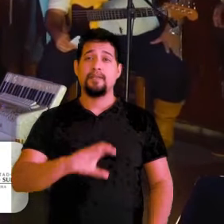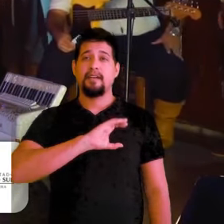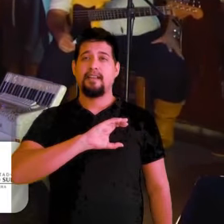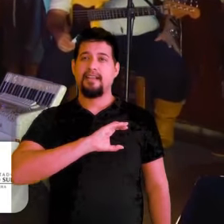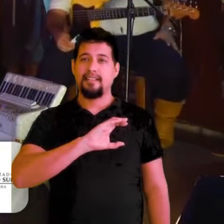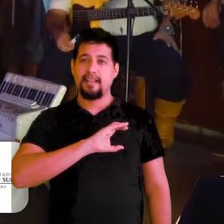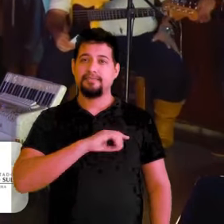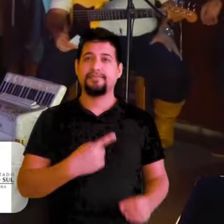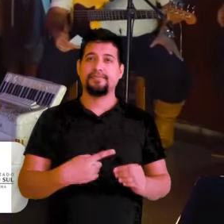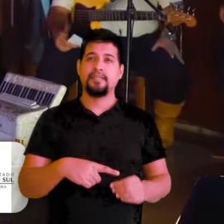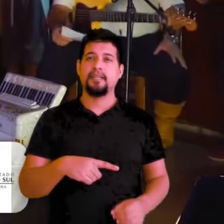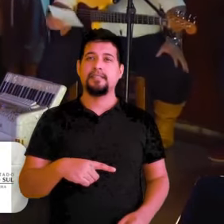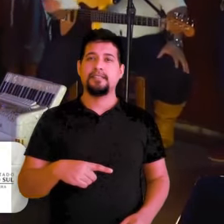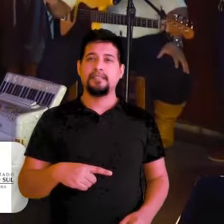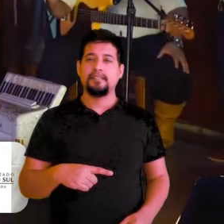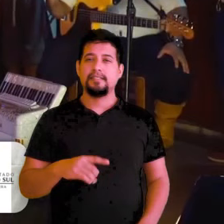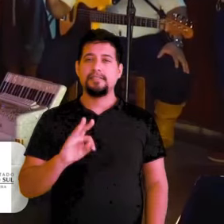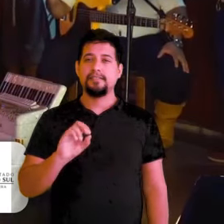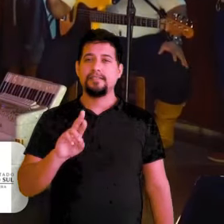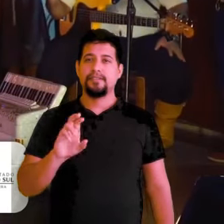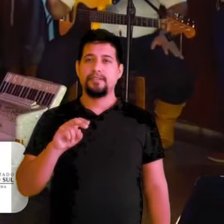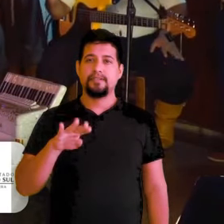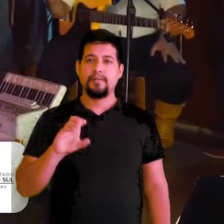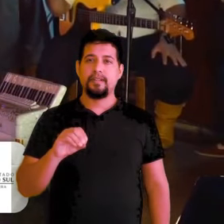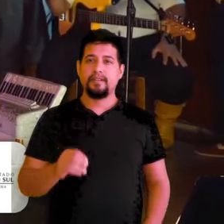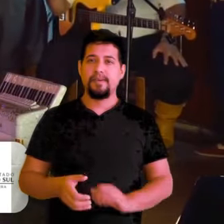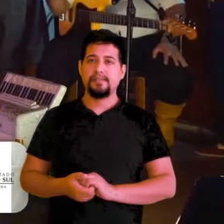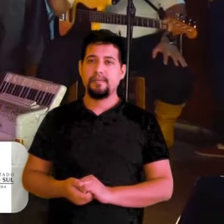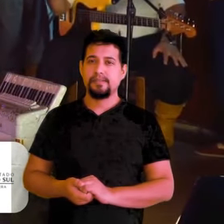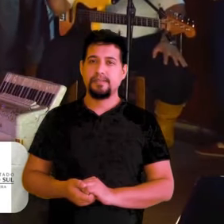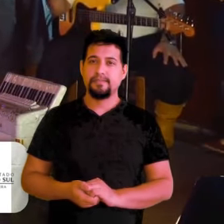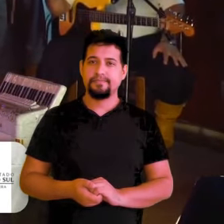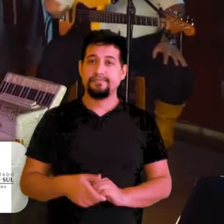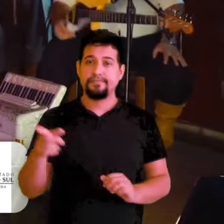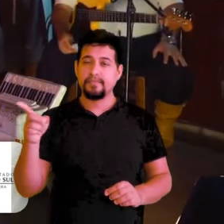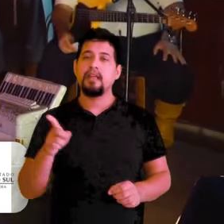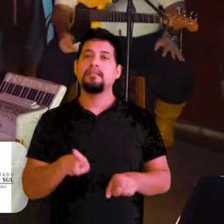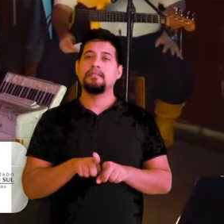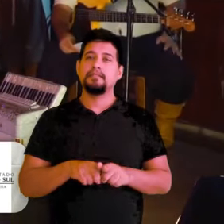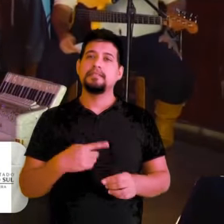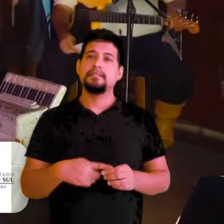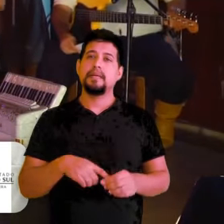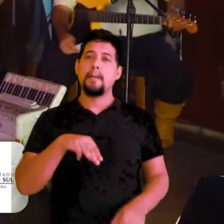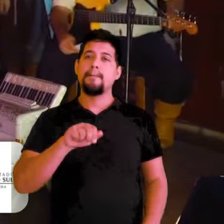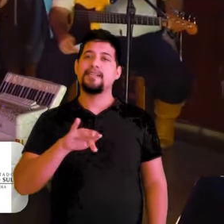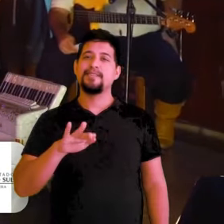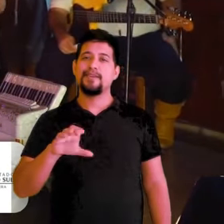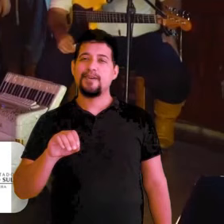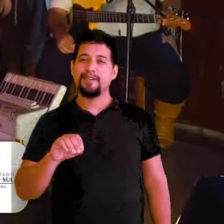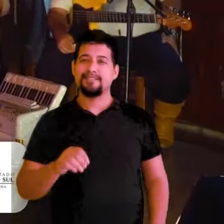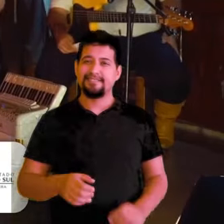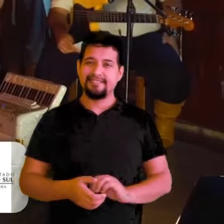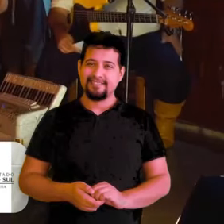E no Canadá, diz que. Toronto, isso? Isto, exatamente. E também o Juarez está lá em Maceió assistindo, rapaz do